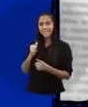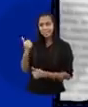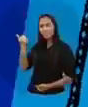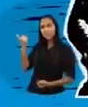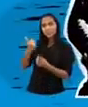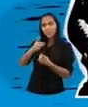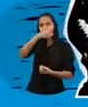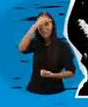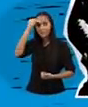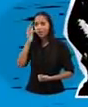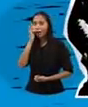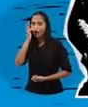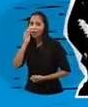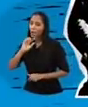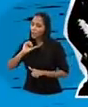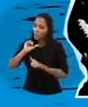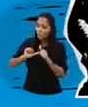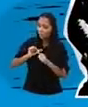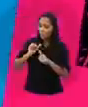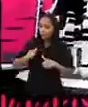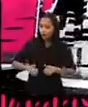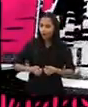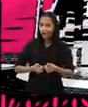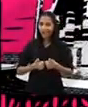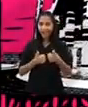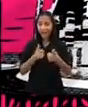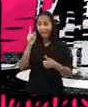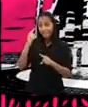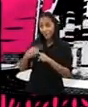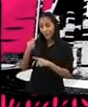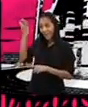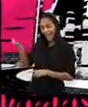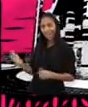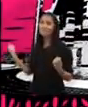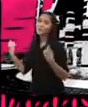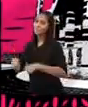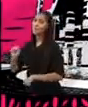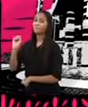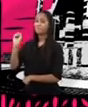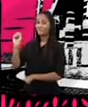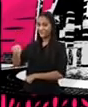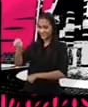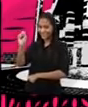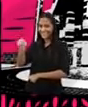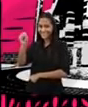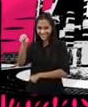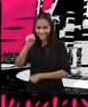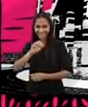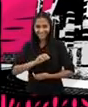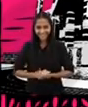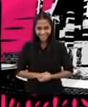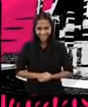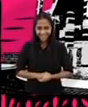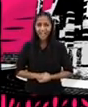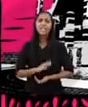Mas depois que ela voltou, muito já se recuperou, porque ela é competente.